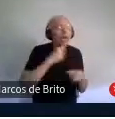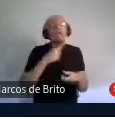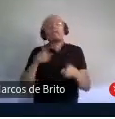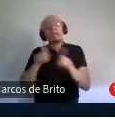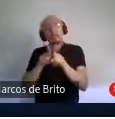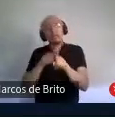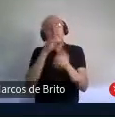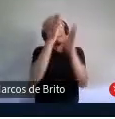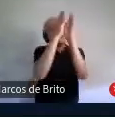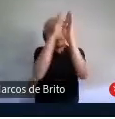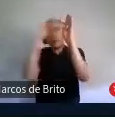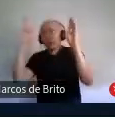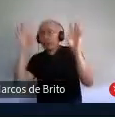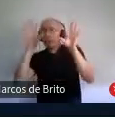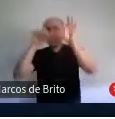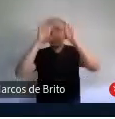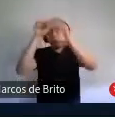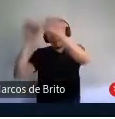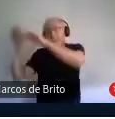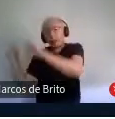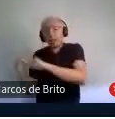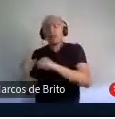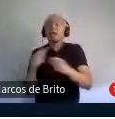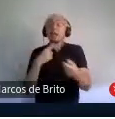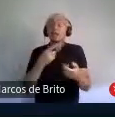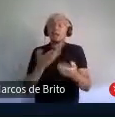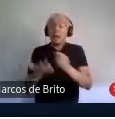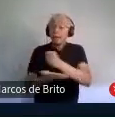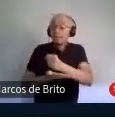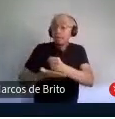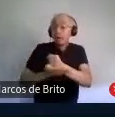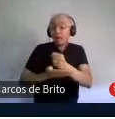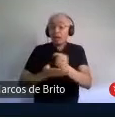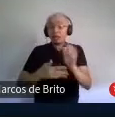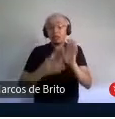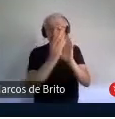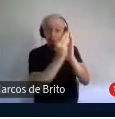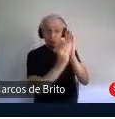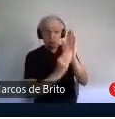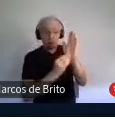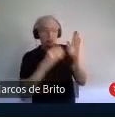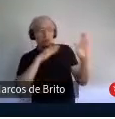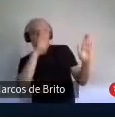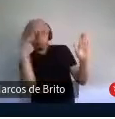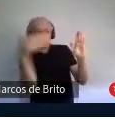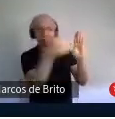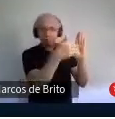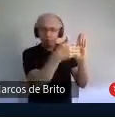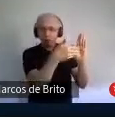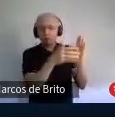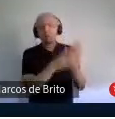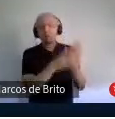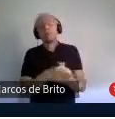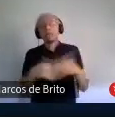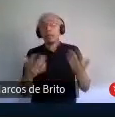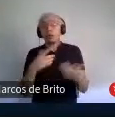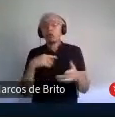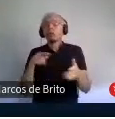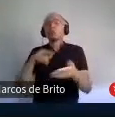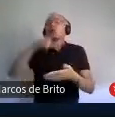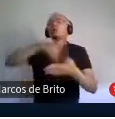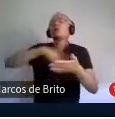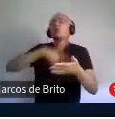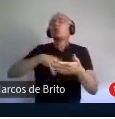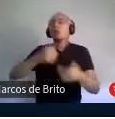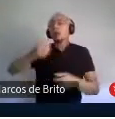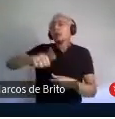nós fizemos uma análise de dados fundamentada na análise de conteúdos. Os documentos que foram analisados nessa pesquisa